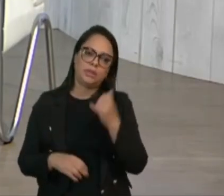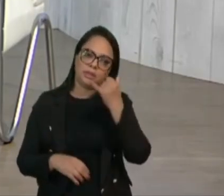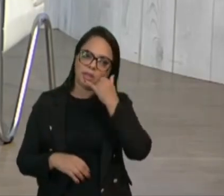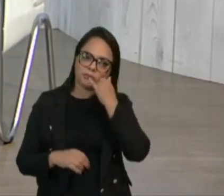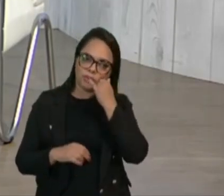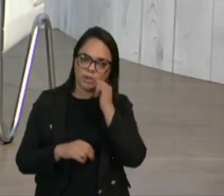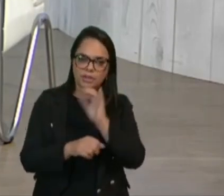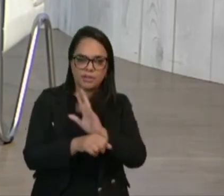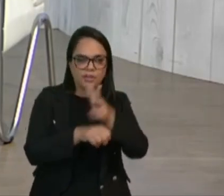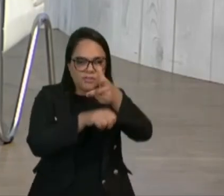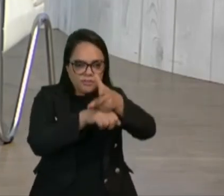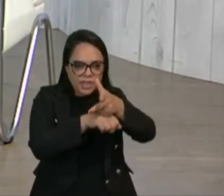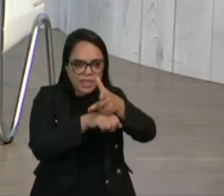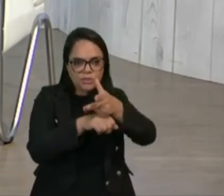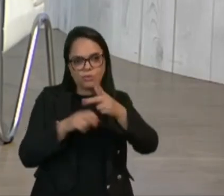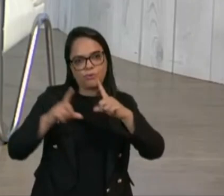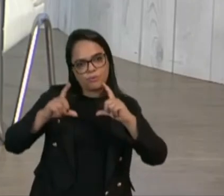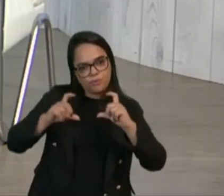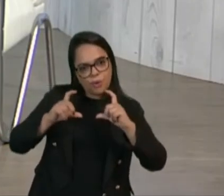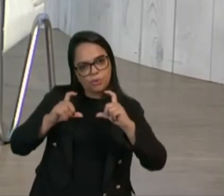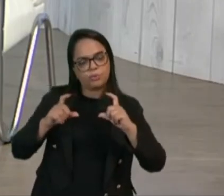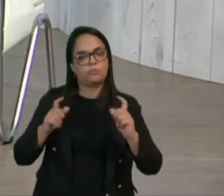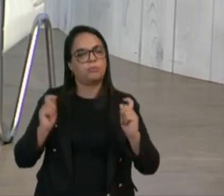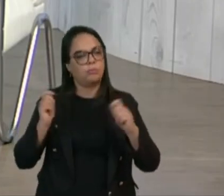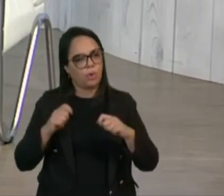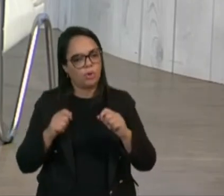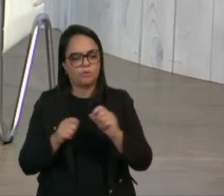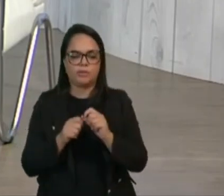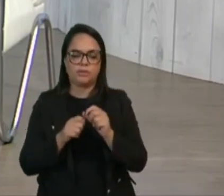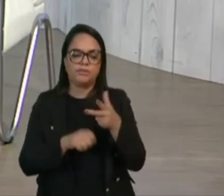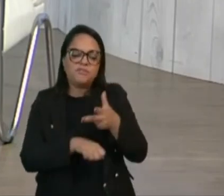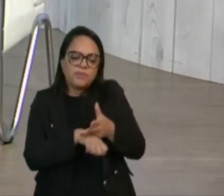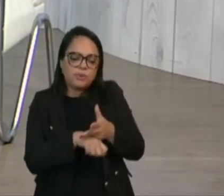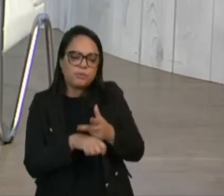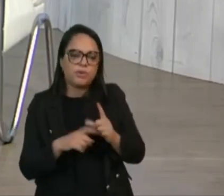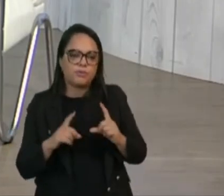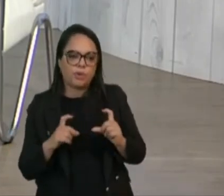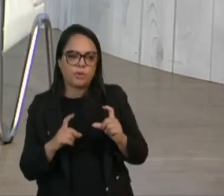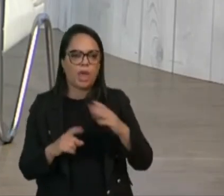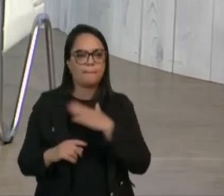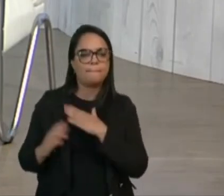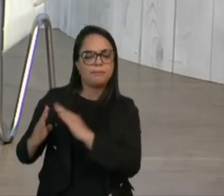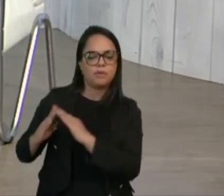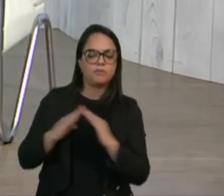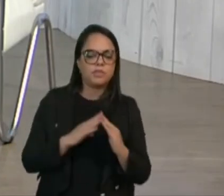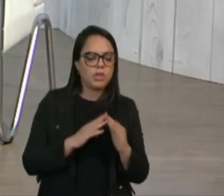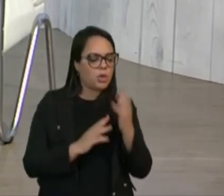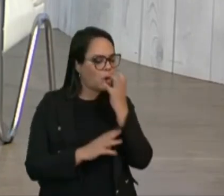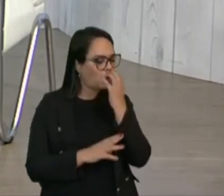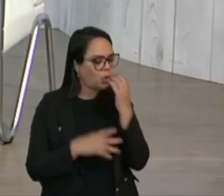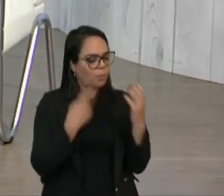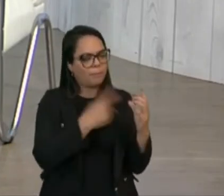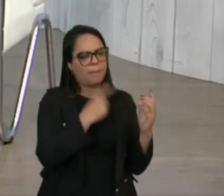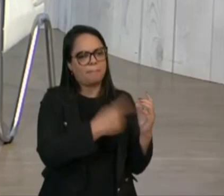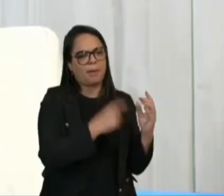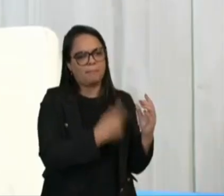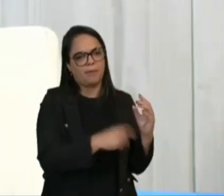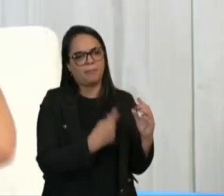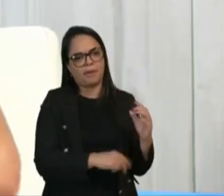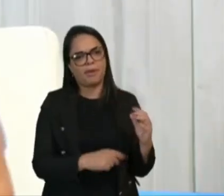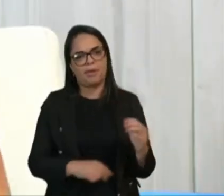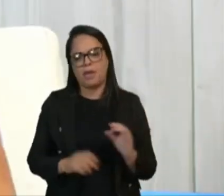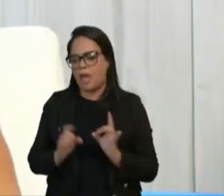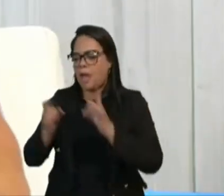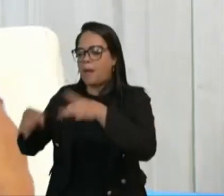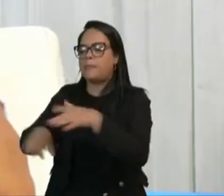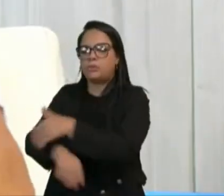uma foto. É importante registrar isso. Sim. Então, olha, meu vizinho tá batendo cachorro. Soltou o